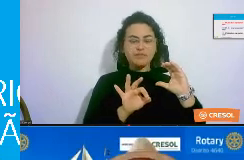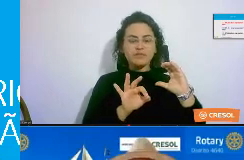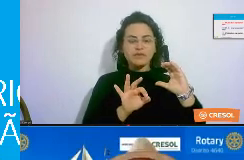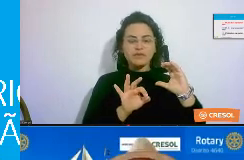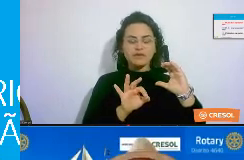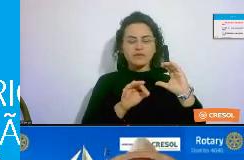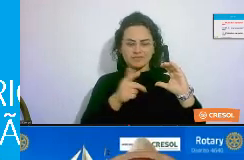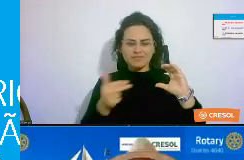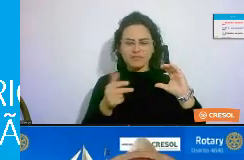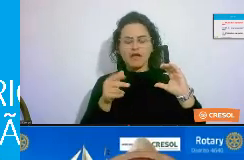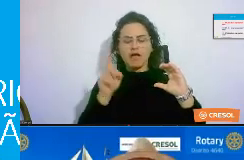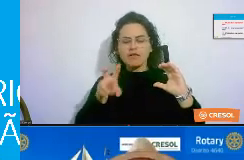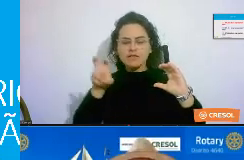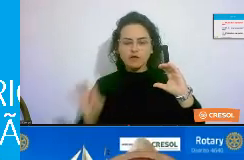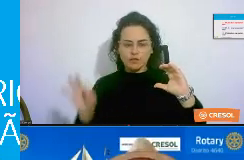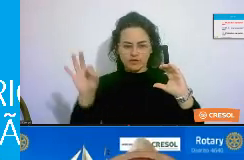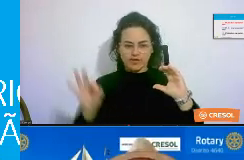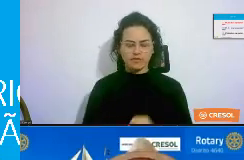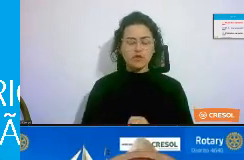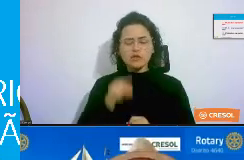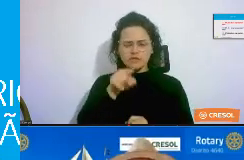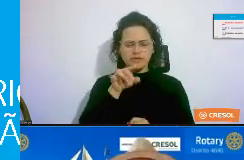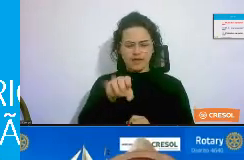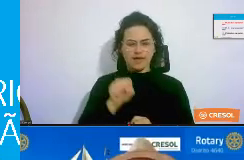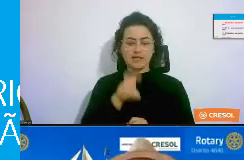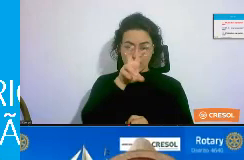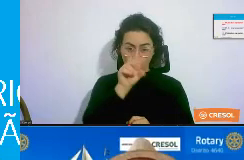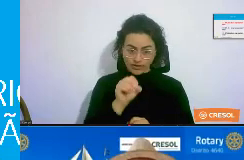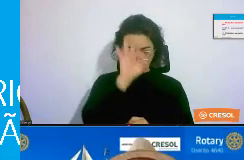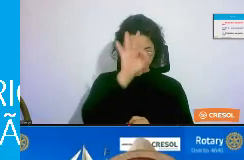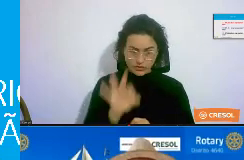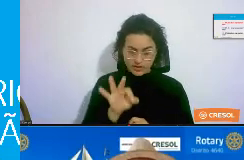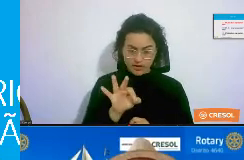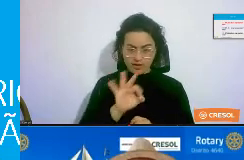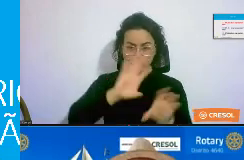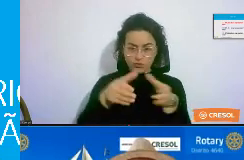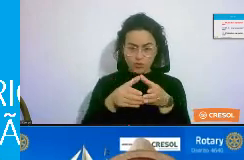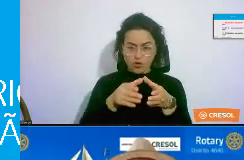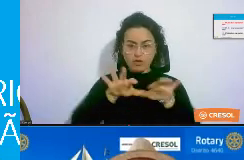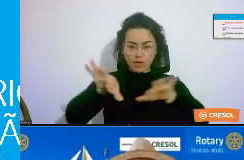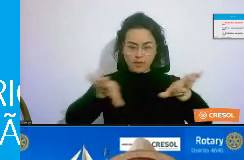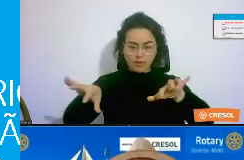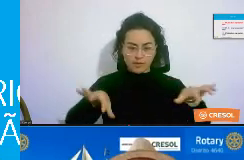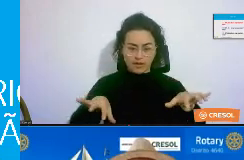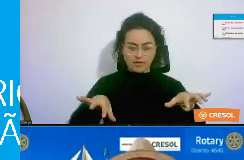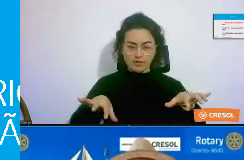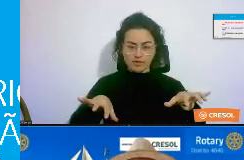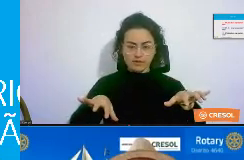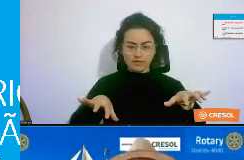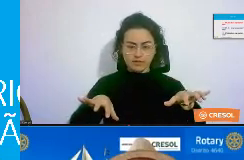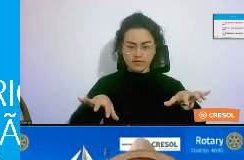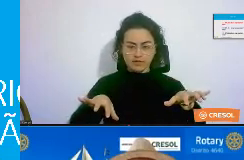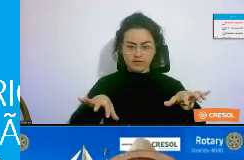chegar. Então, se você pegar 50% do clube distribuído ou na empresa,